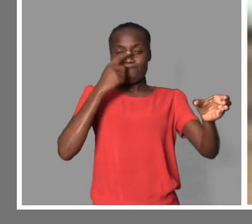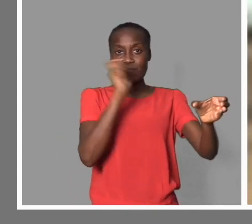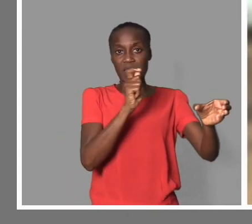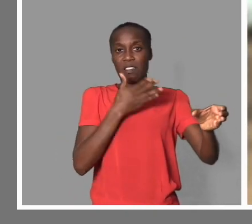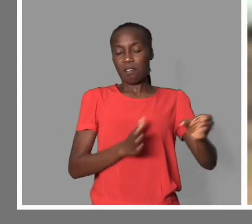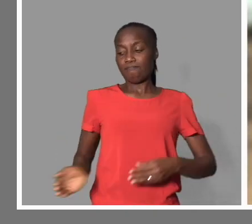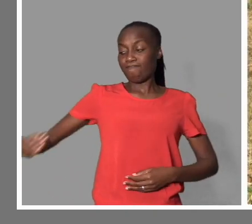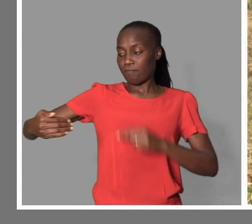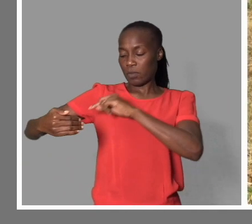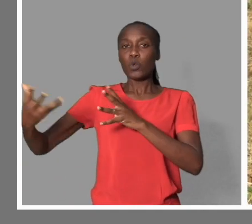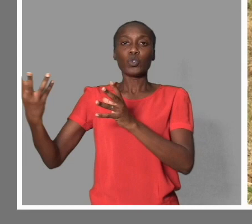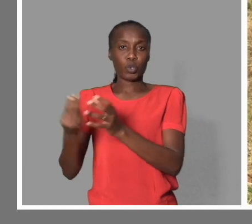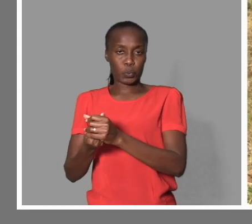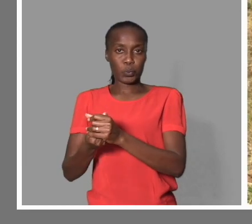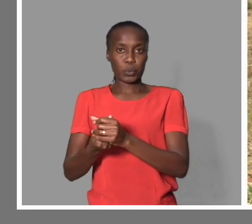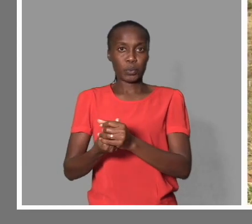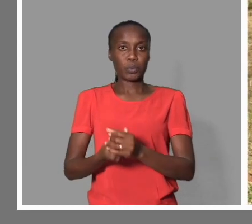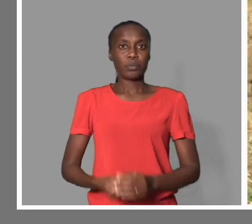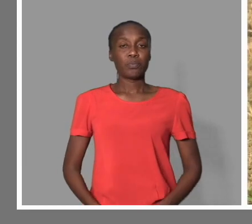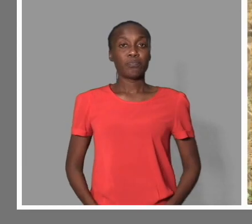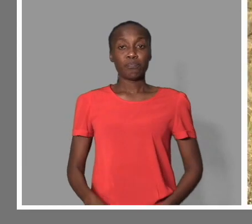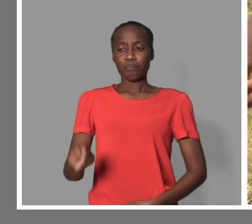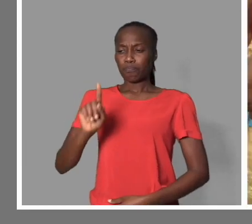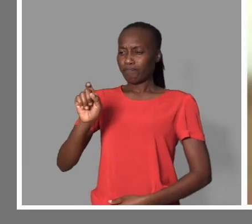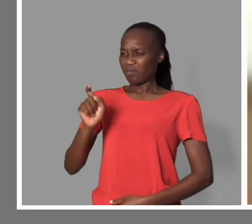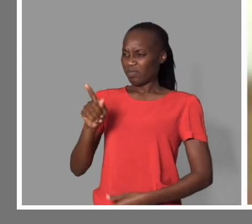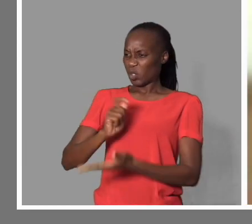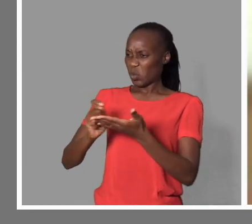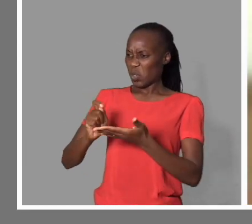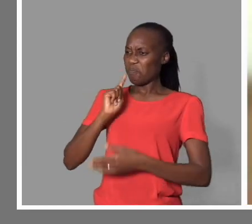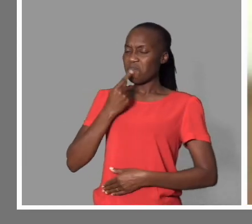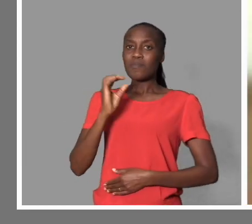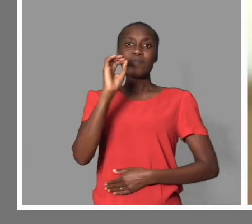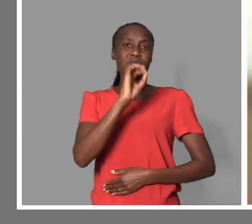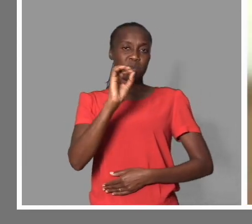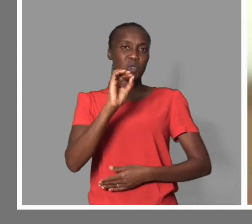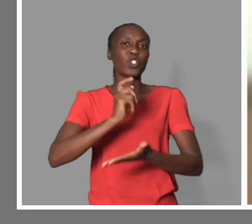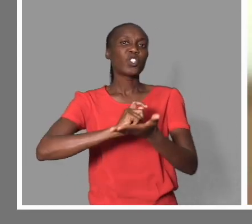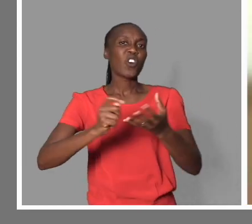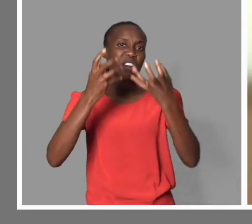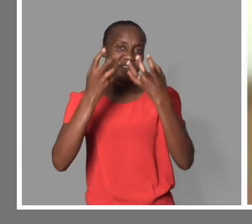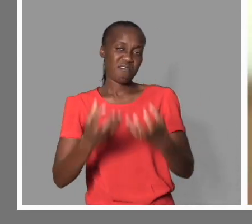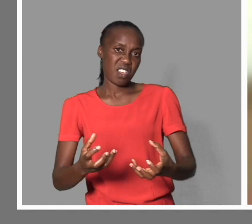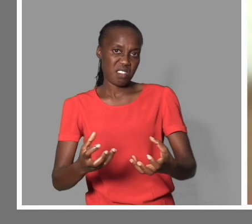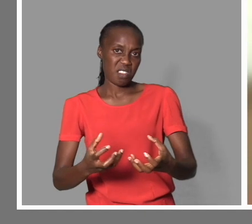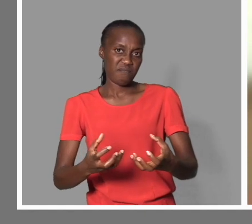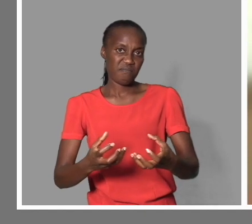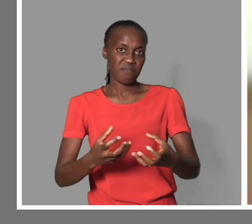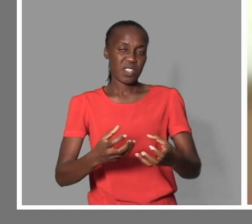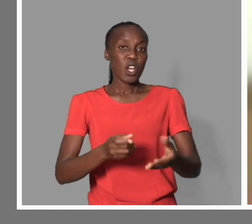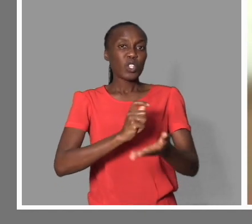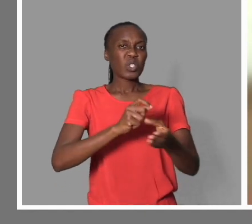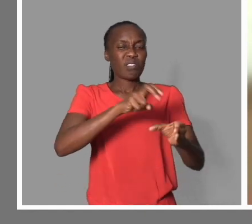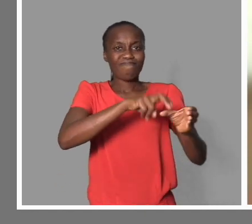que abandonaram a escola para viver mortalmente. Estudos Não estudo.